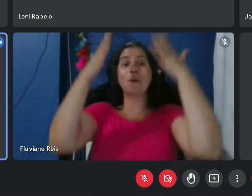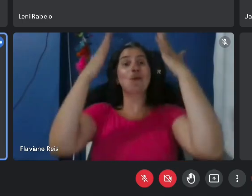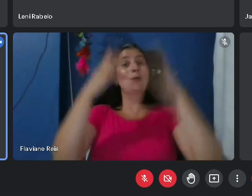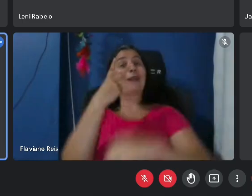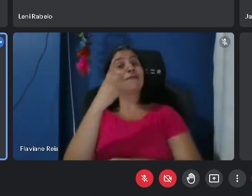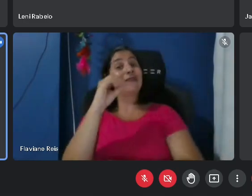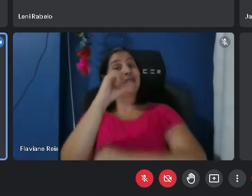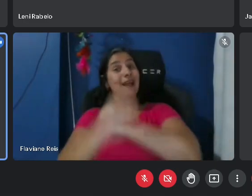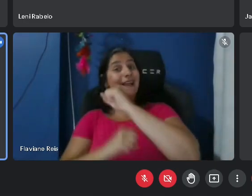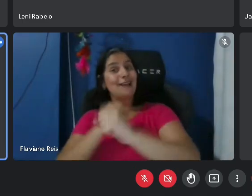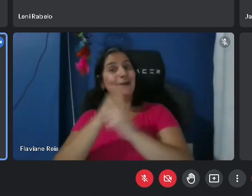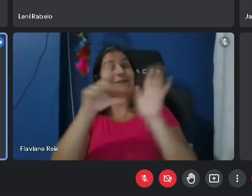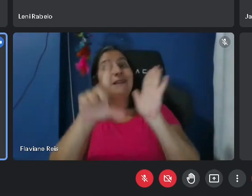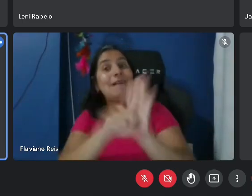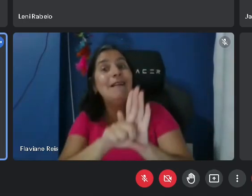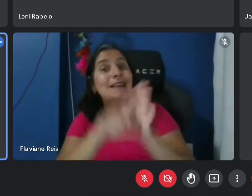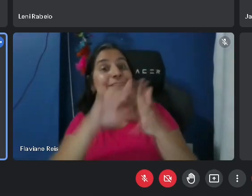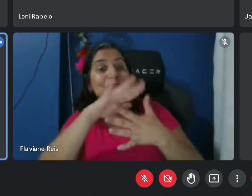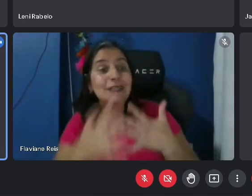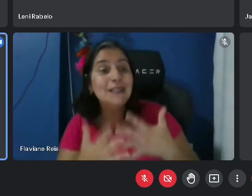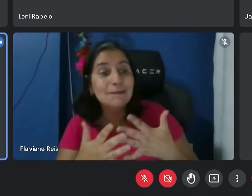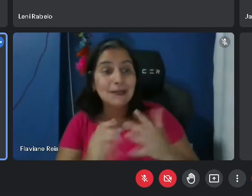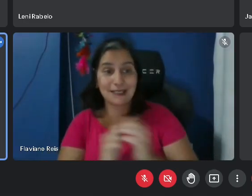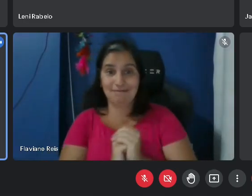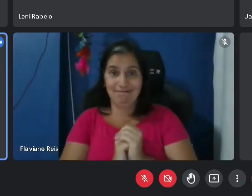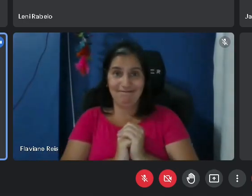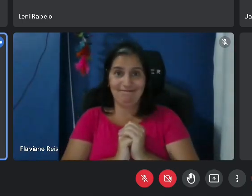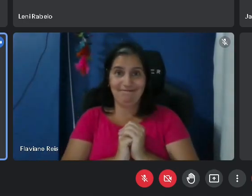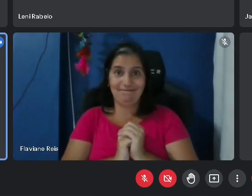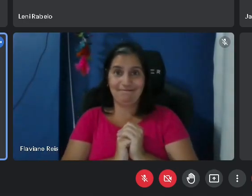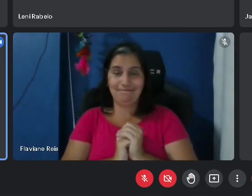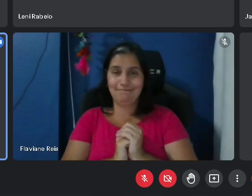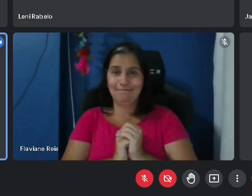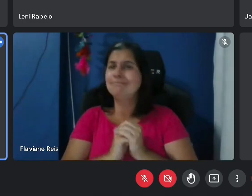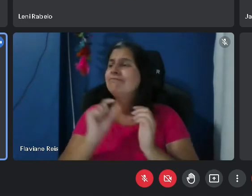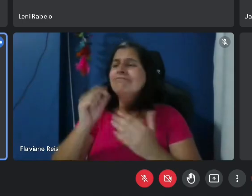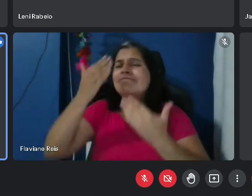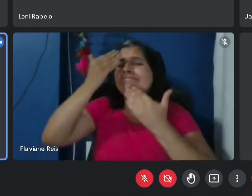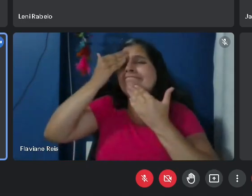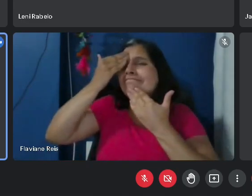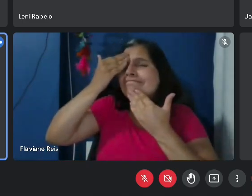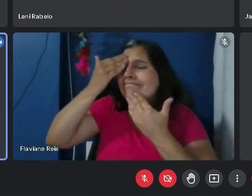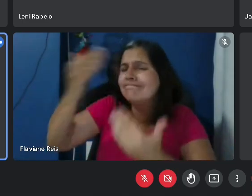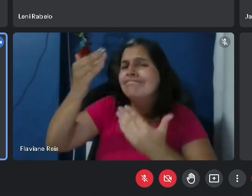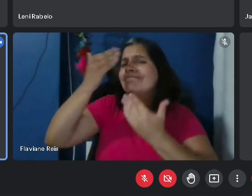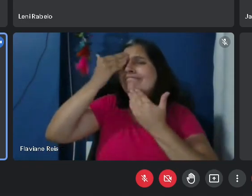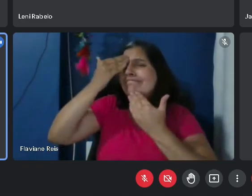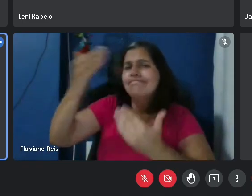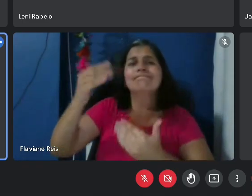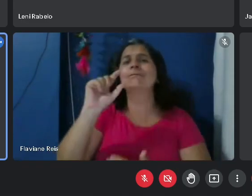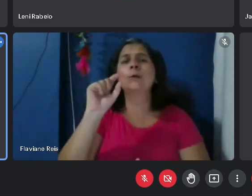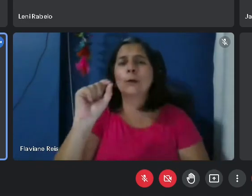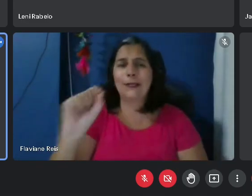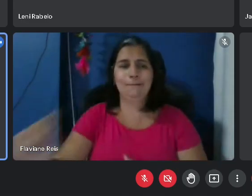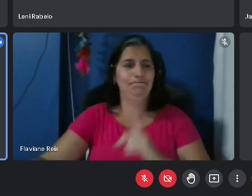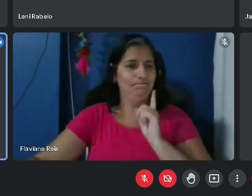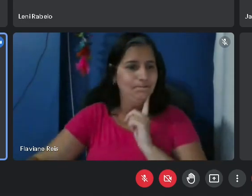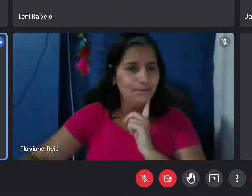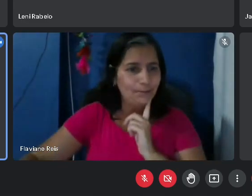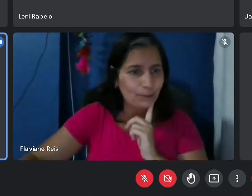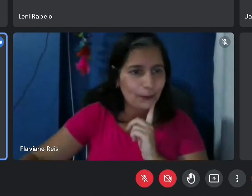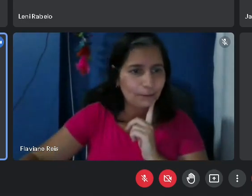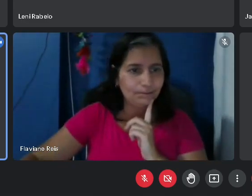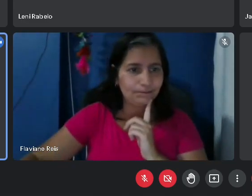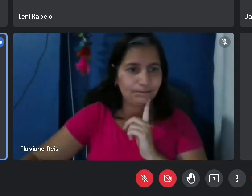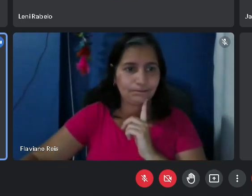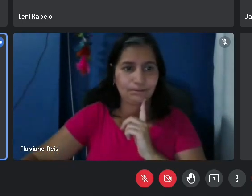sujeito surdo. Isso é importante. Isso é comemorar, sim, a lei da Libras, os 20 anos. Eu